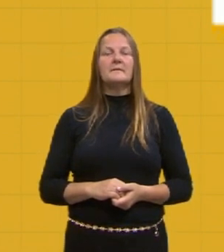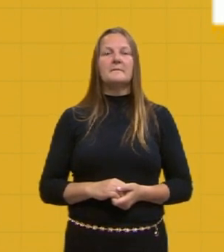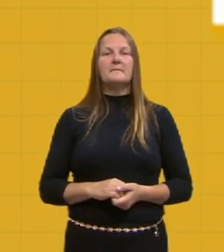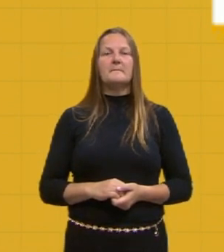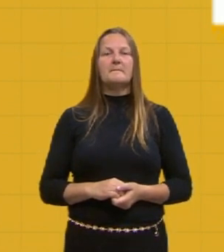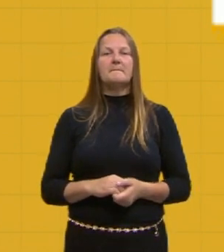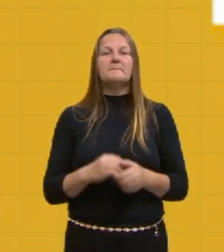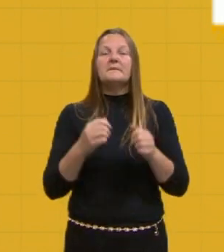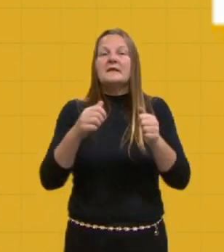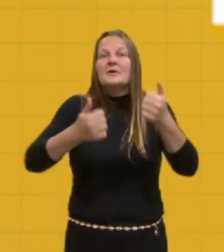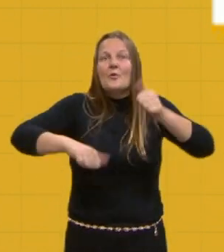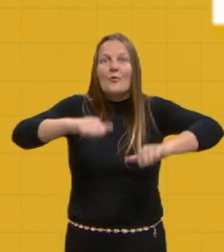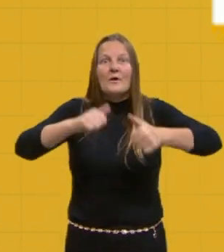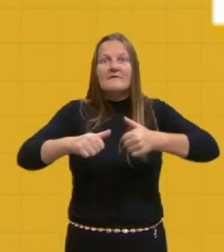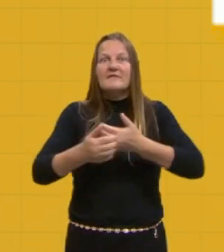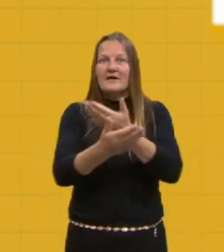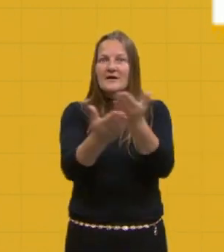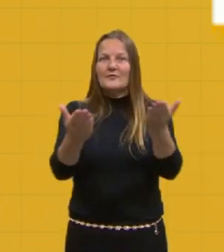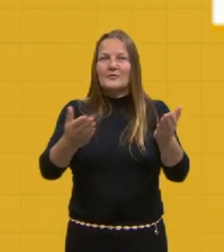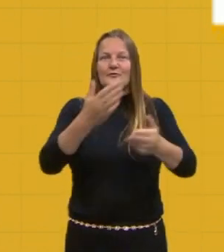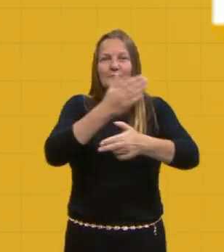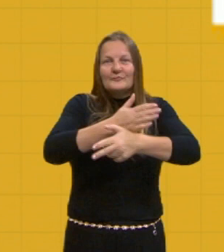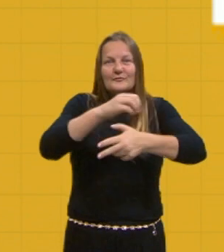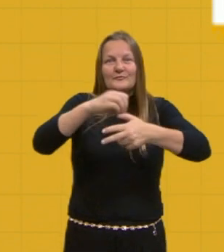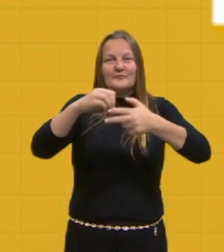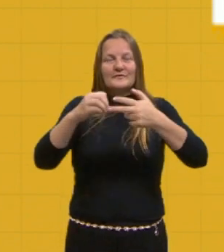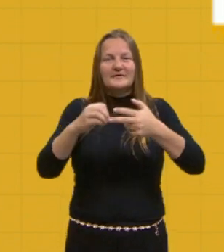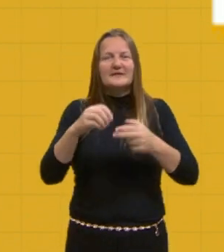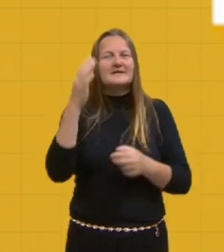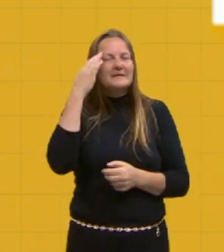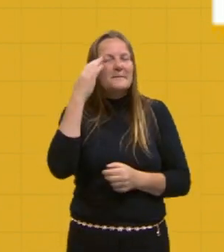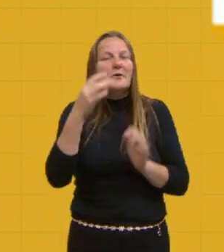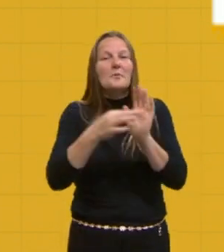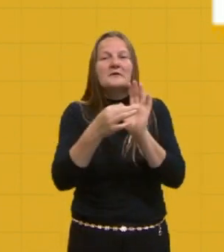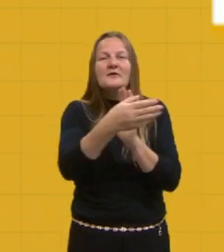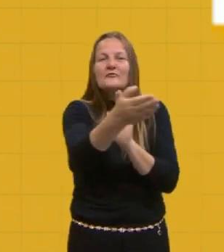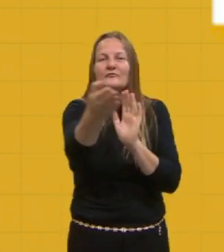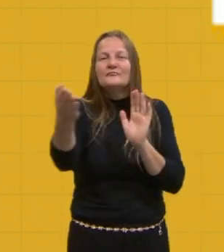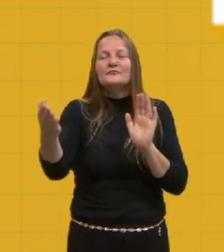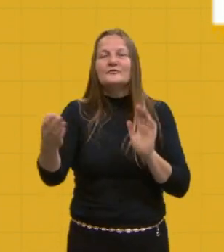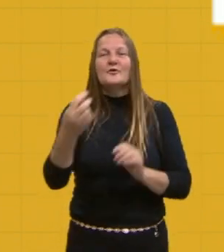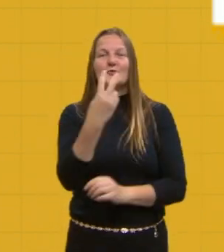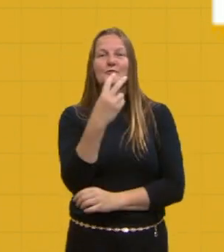Bom, então, para qualificar o programa para Enem e saber sua opinião sobre a edição de